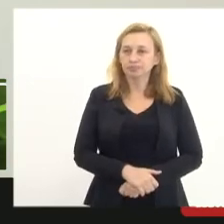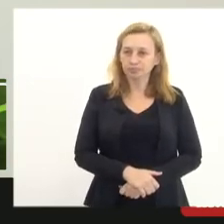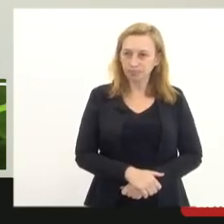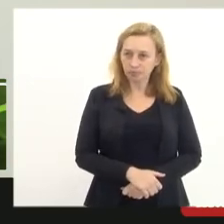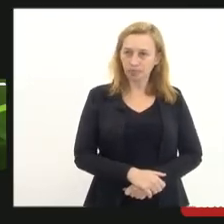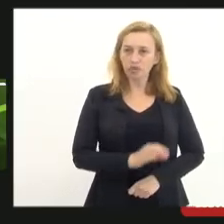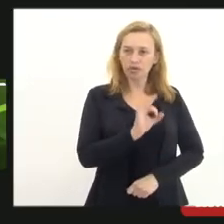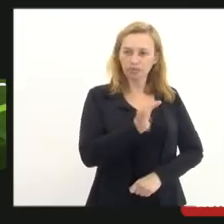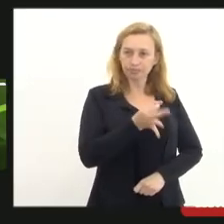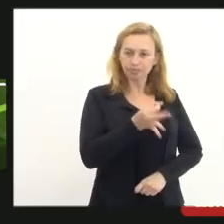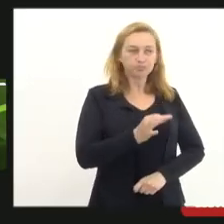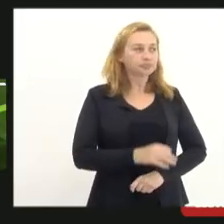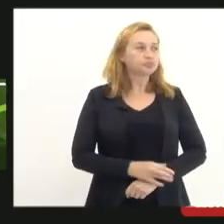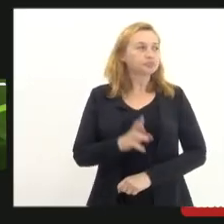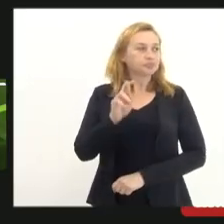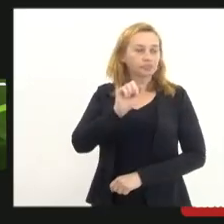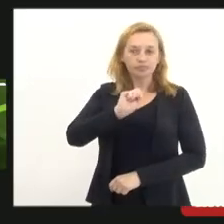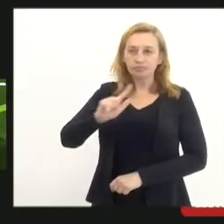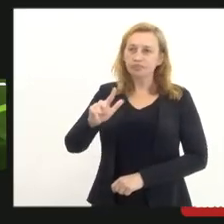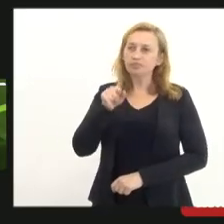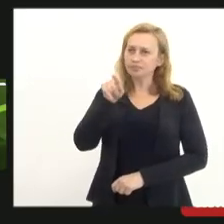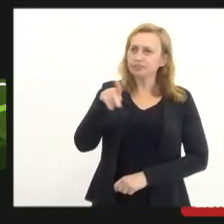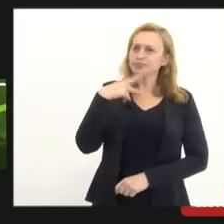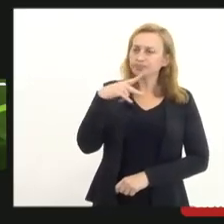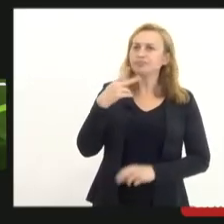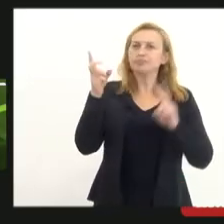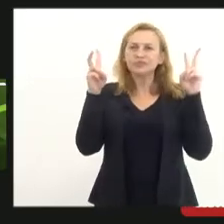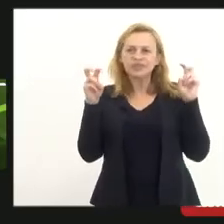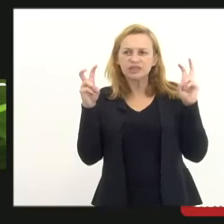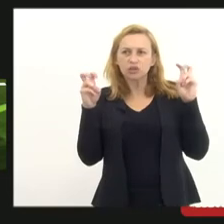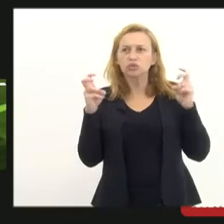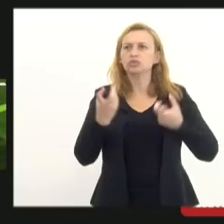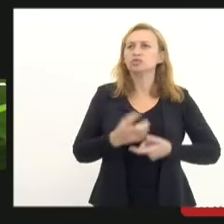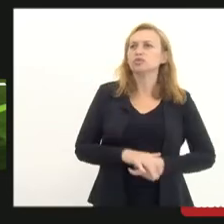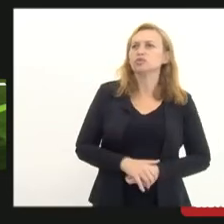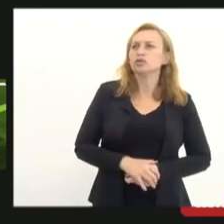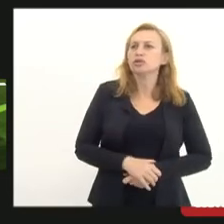Tá certo. E, Rafael, como você falou, essa questão